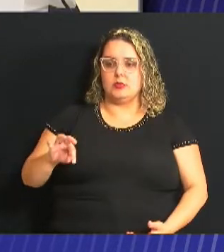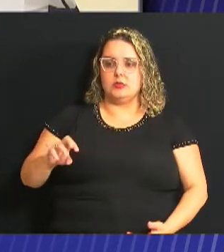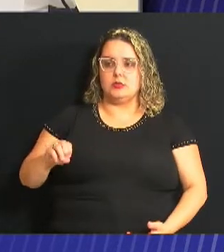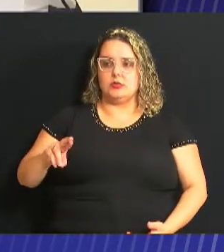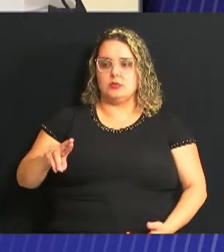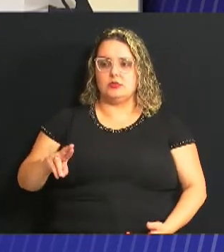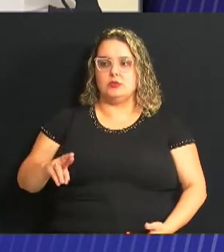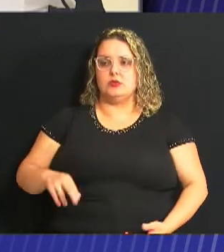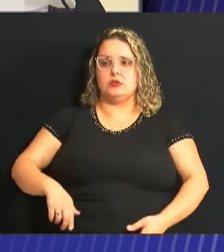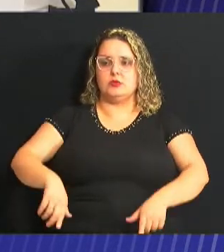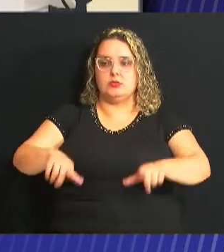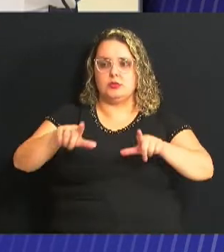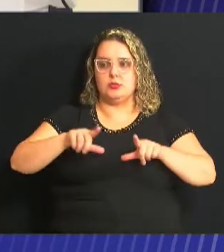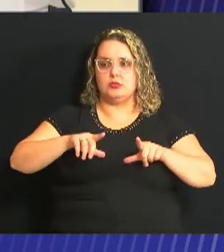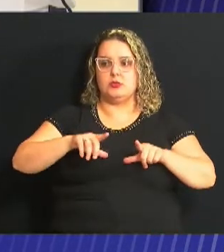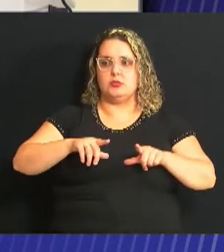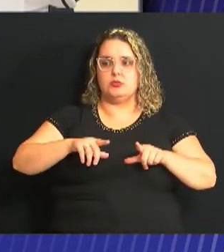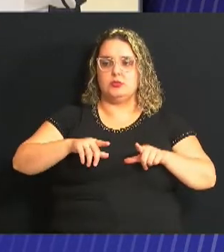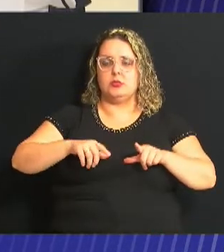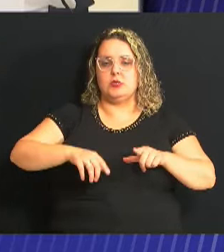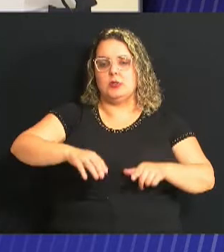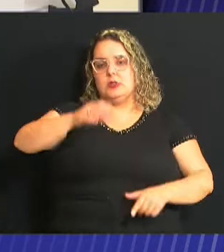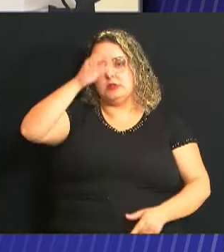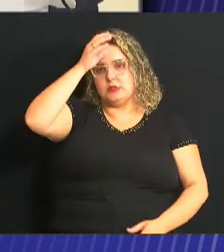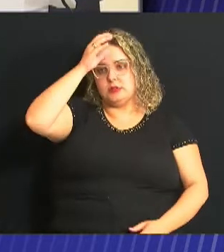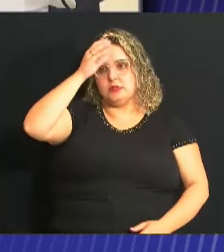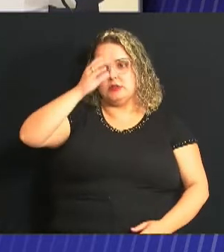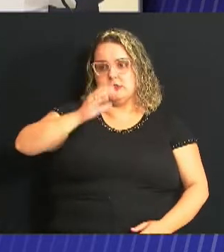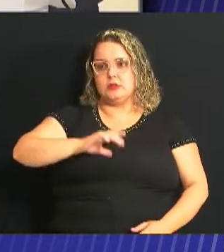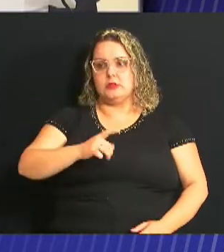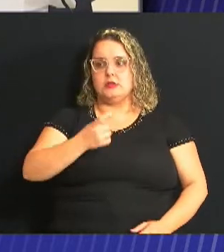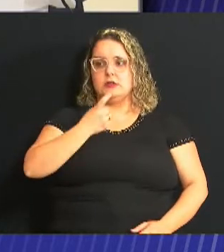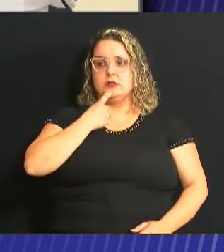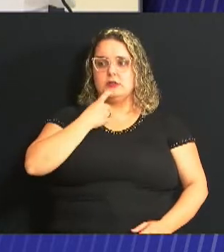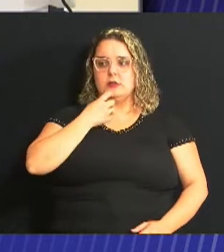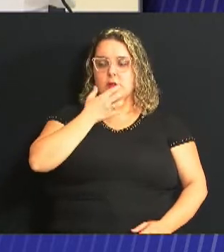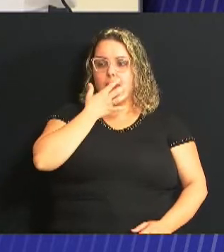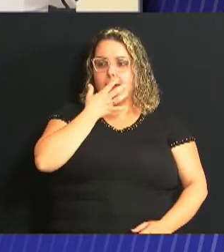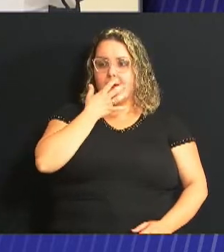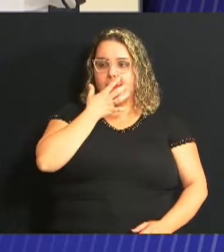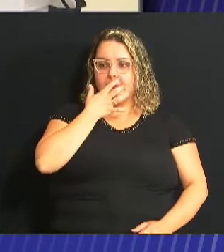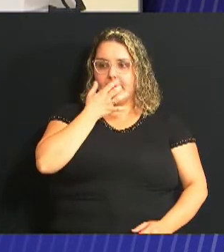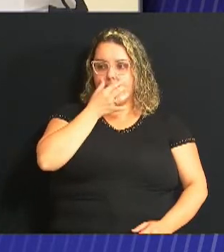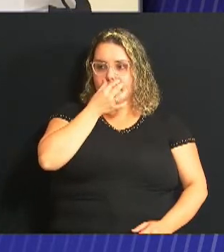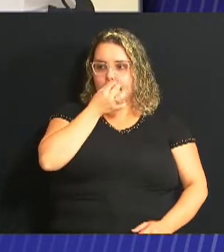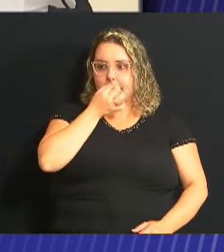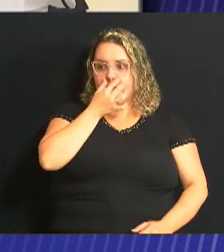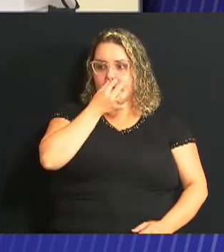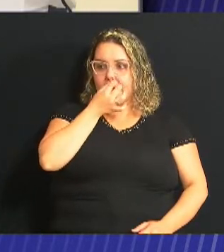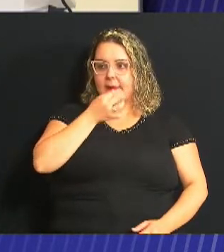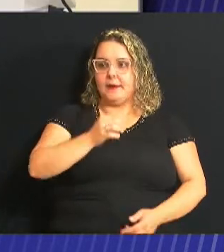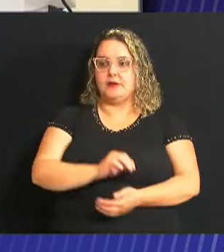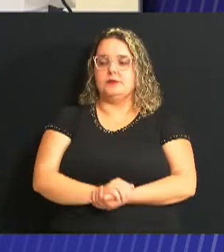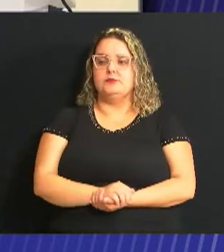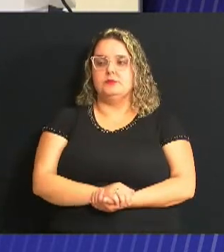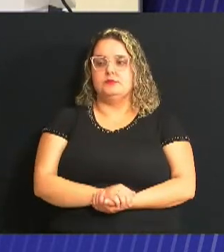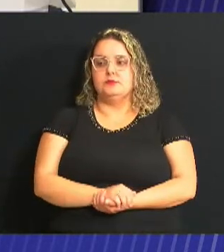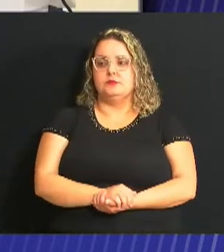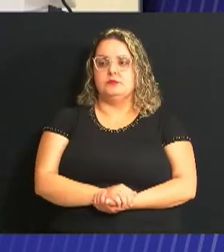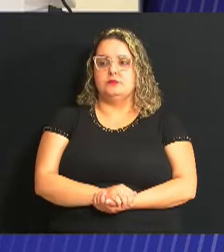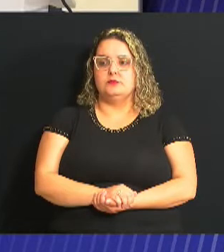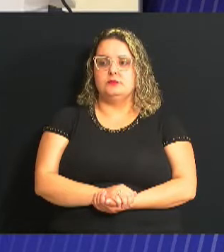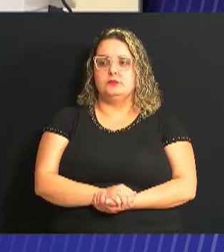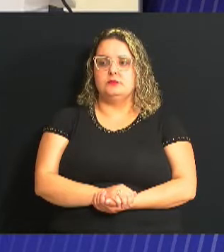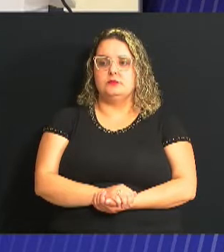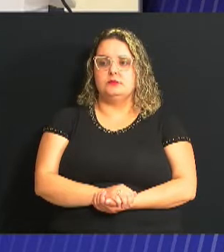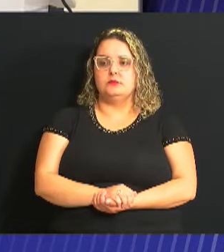o título de cidadão campineiro. A segunda